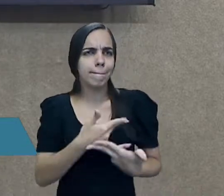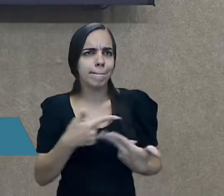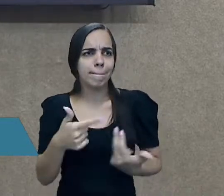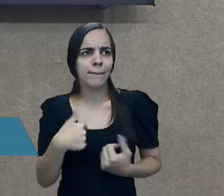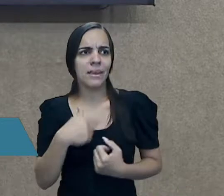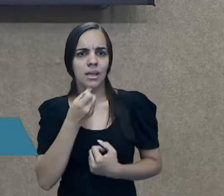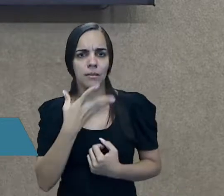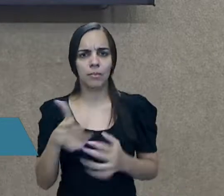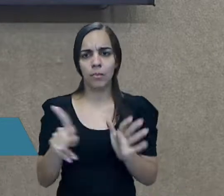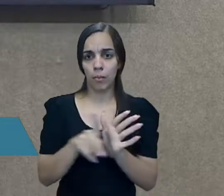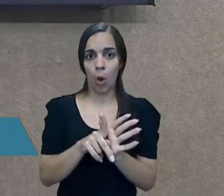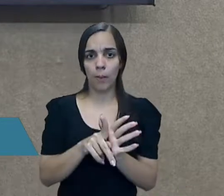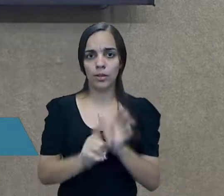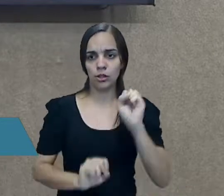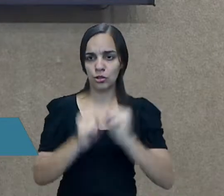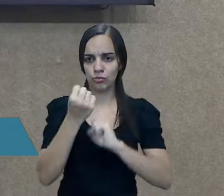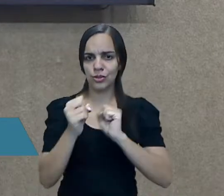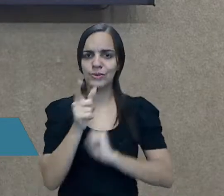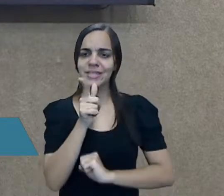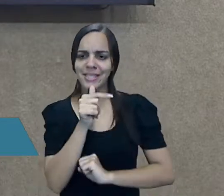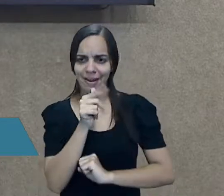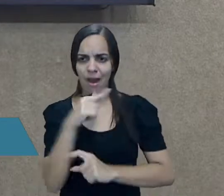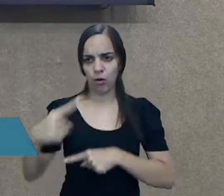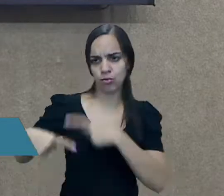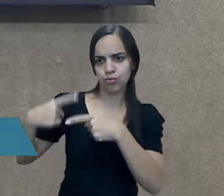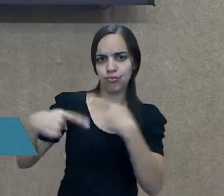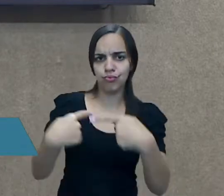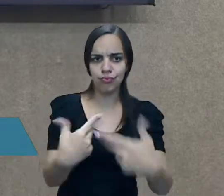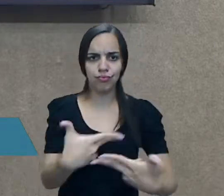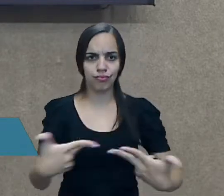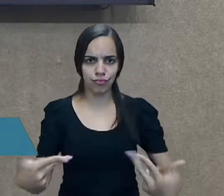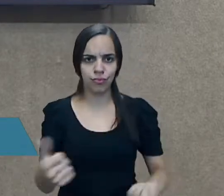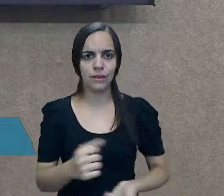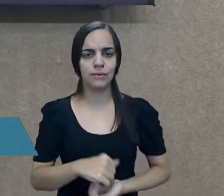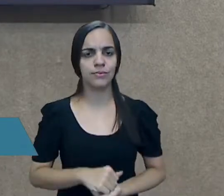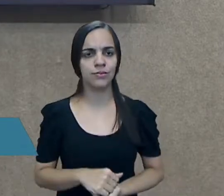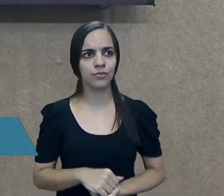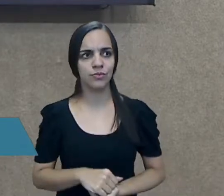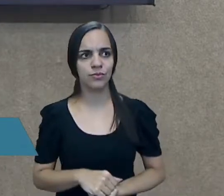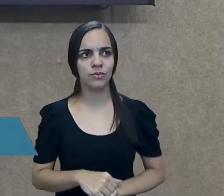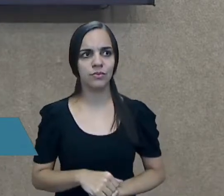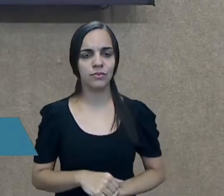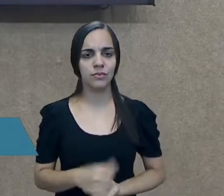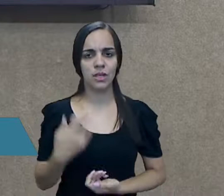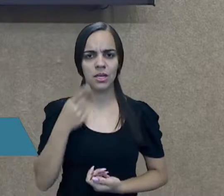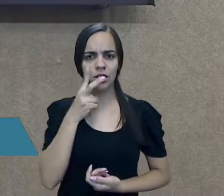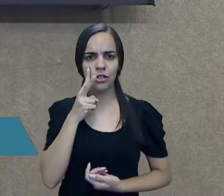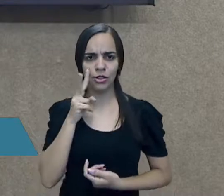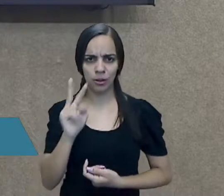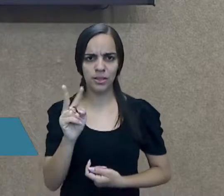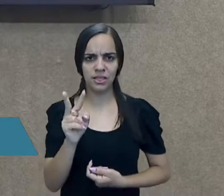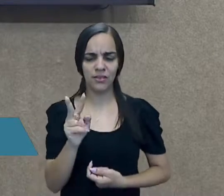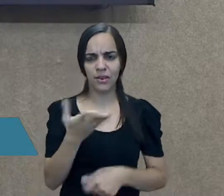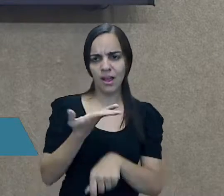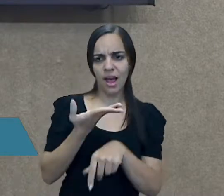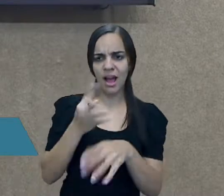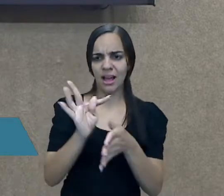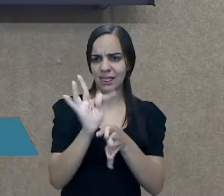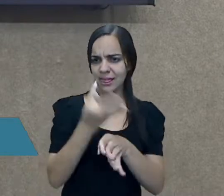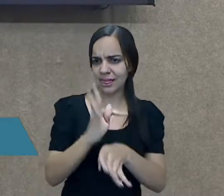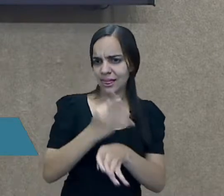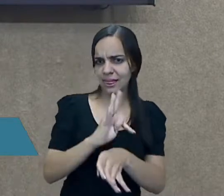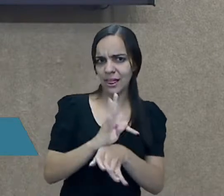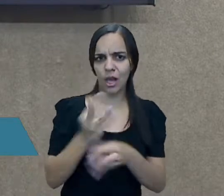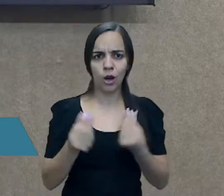fontes hidráulicas das águas. Mas voltando para a combustão interna, essa nova tecnologia